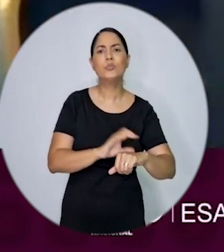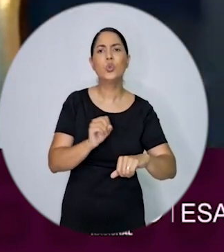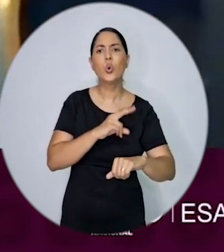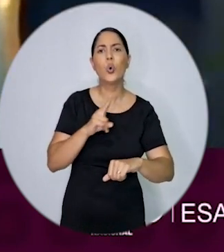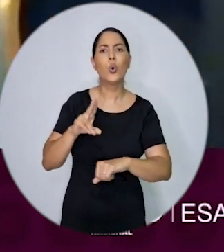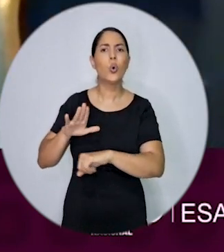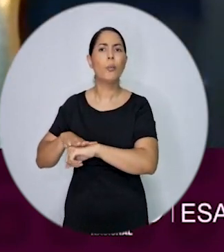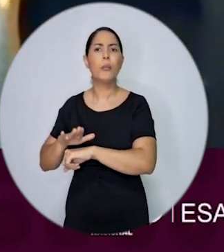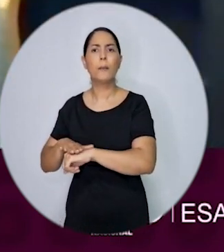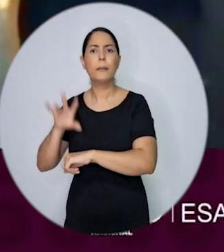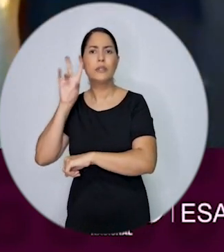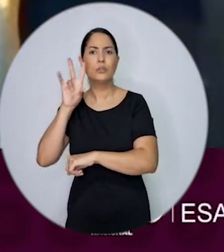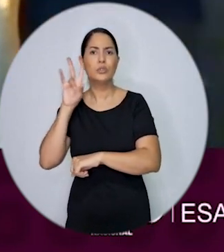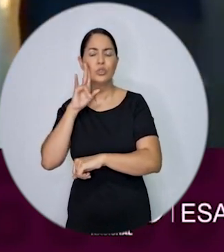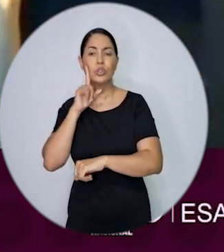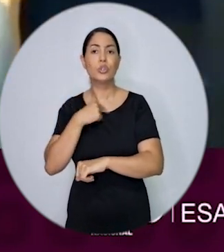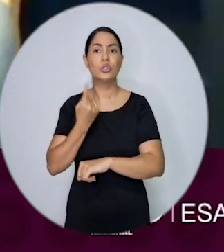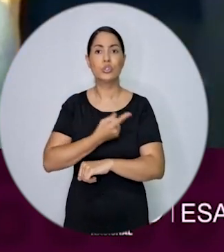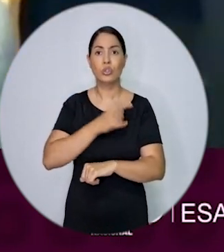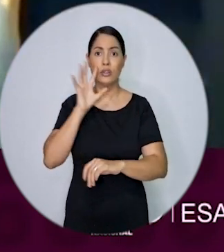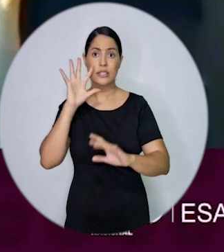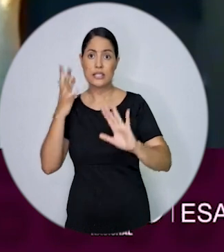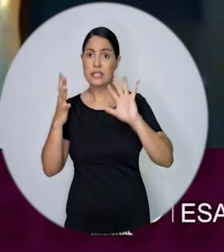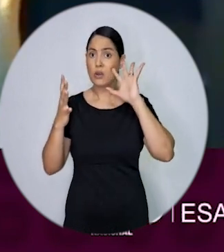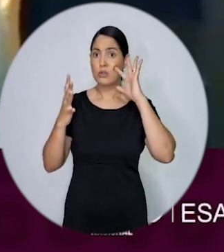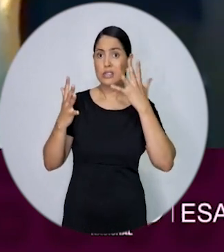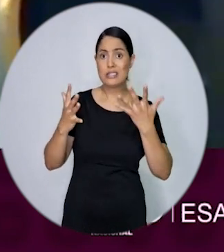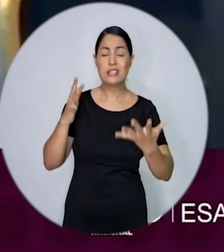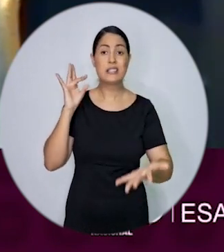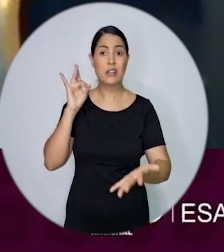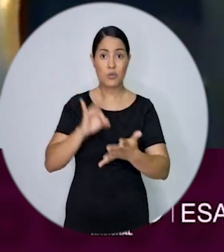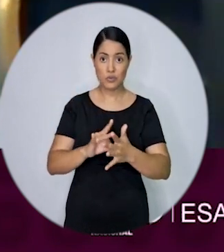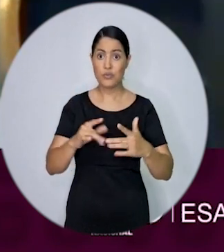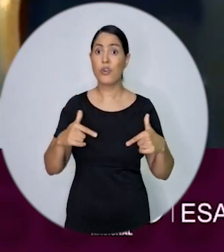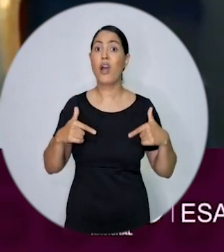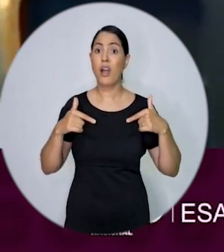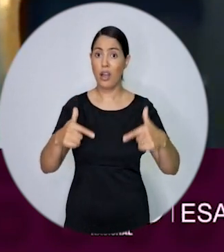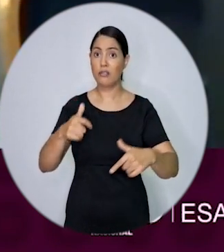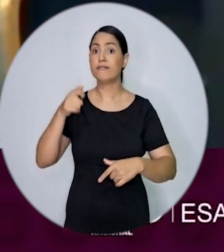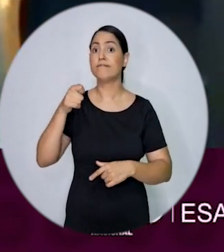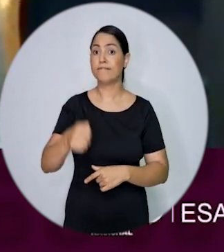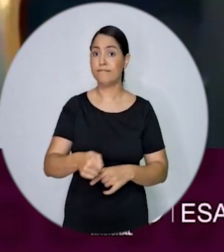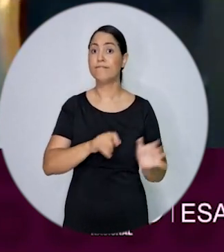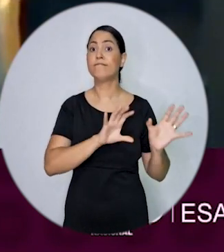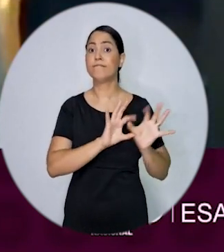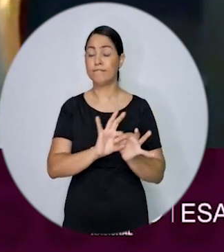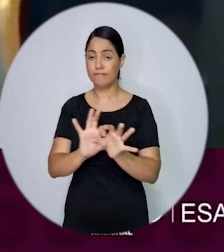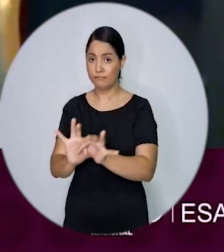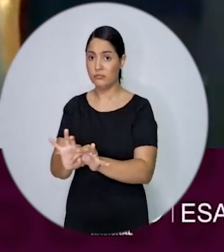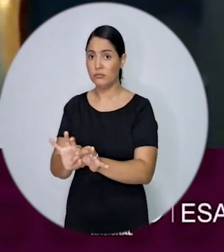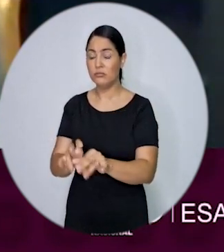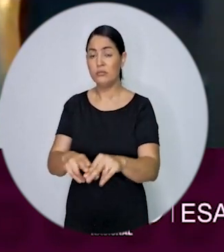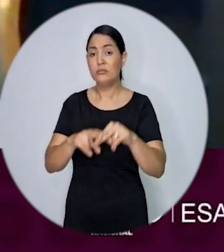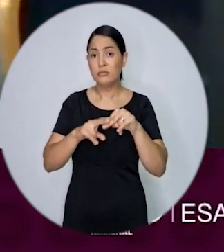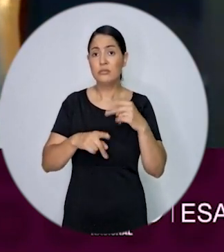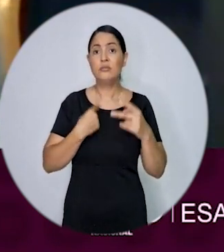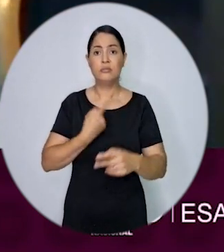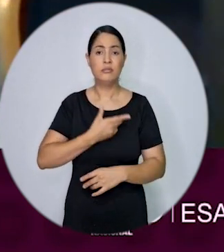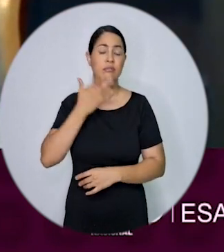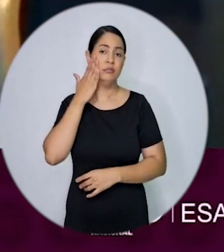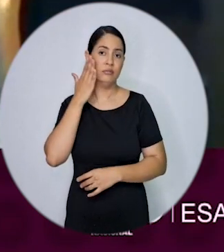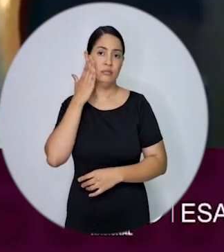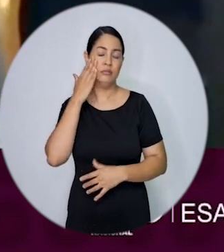histórico em que nós temos inúmeras decisões monocráticas no âmbito dos tribunais, decidindo